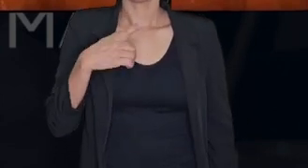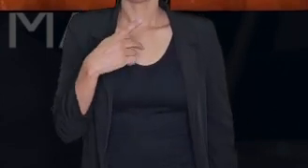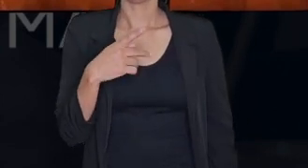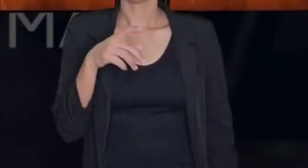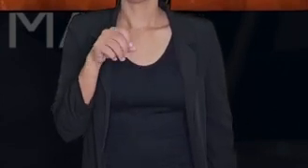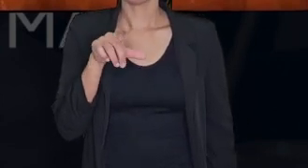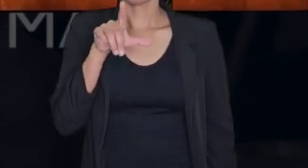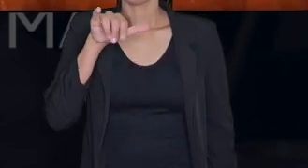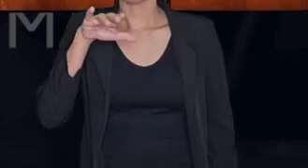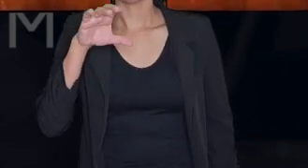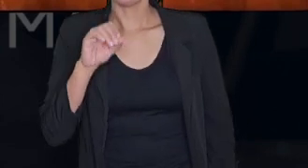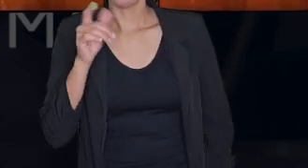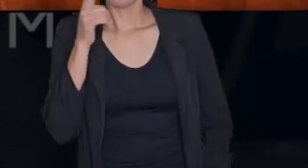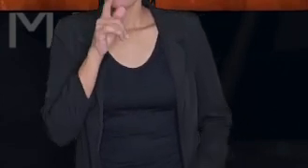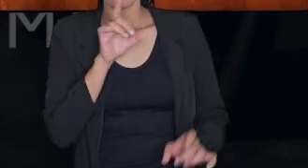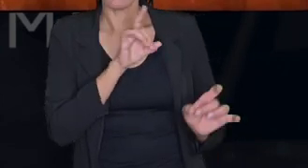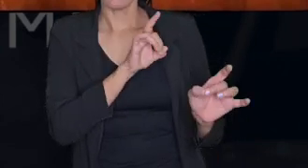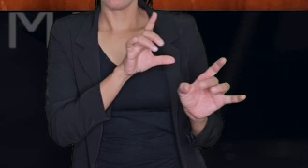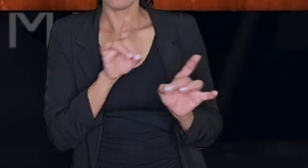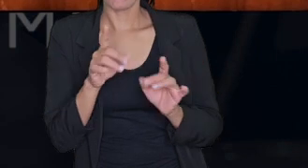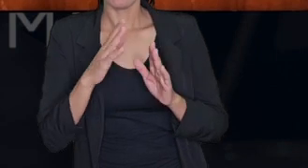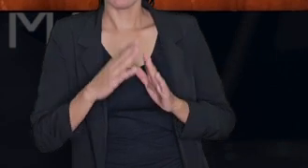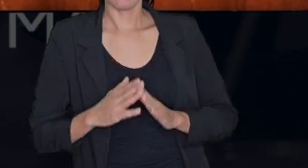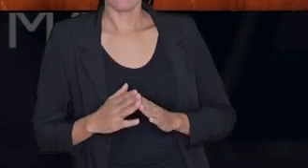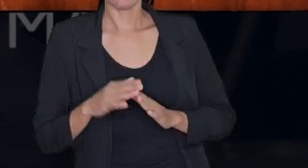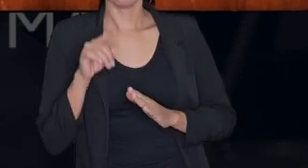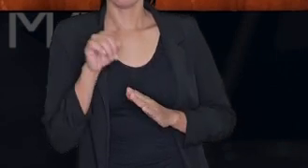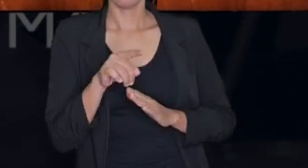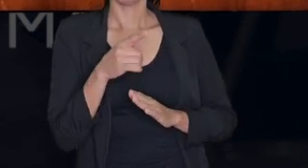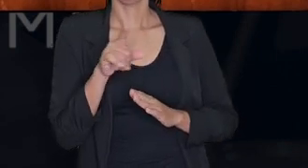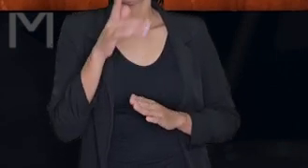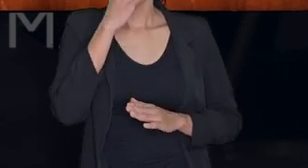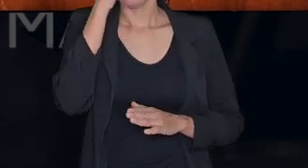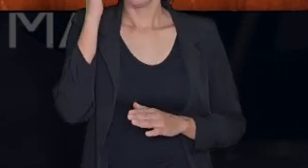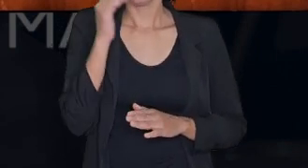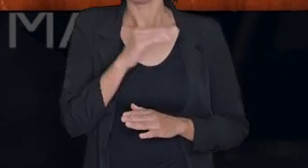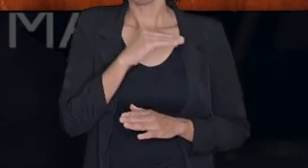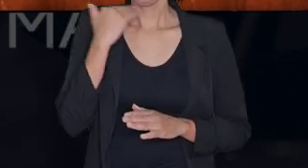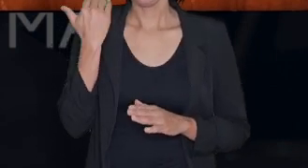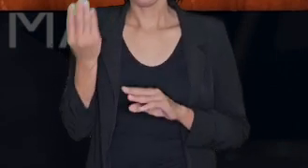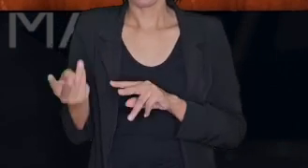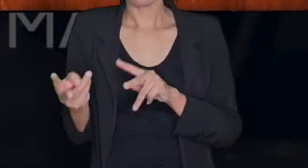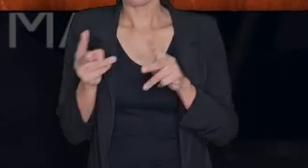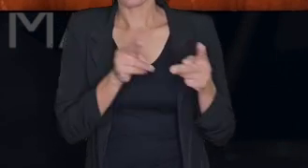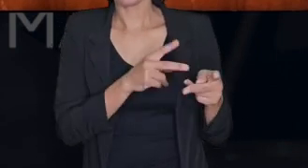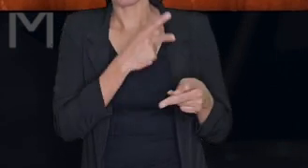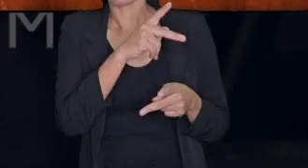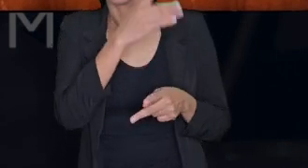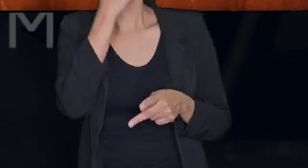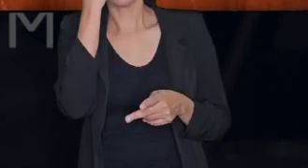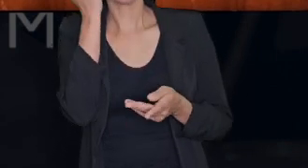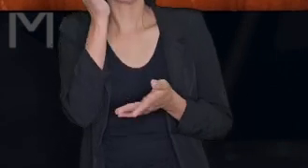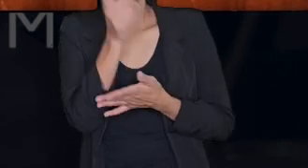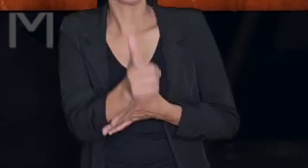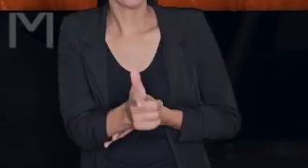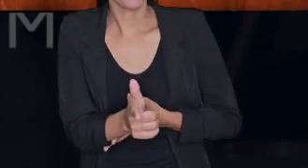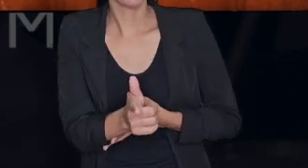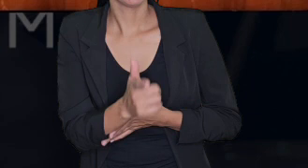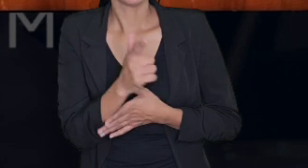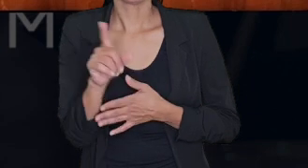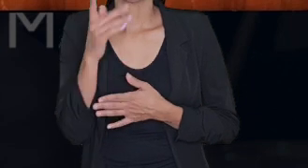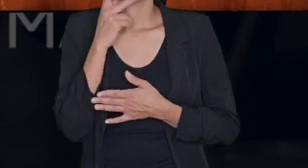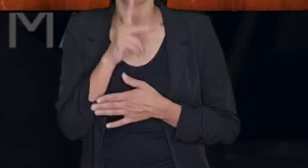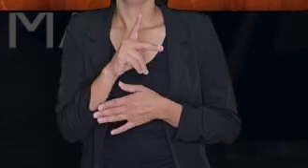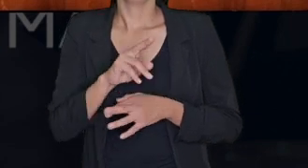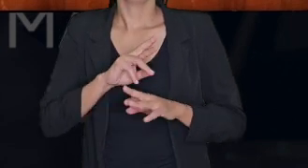inventariante, representante do espólio, vender aquele imóvel, arrancar da mão daquele falecido e passar